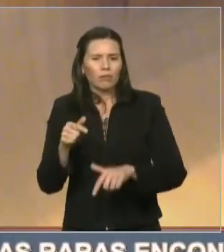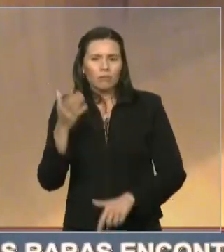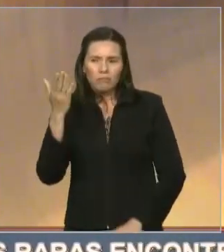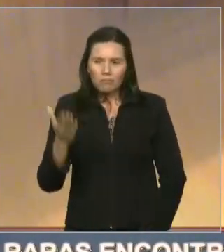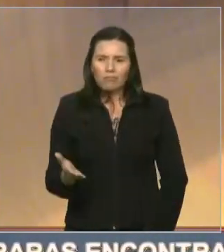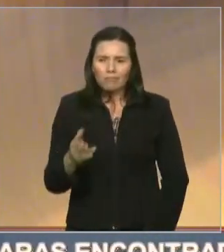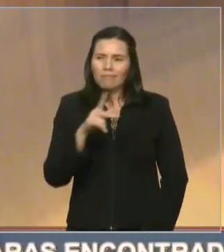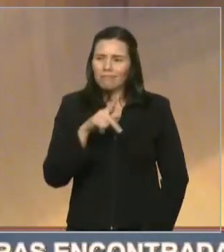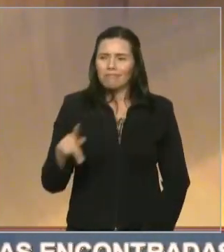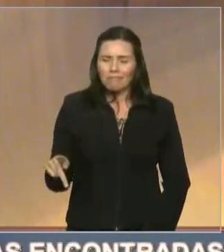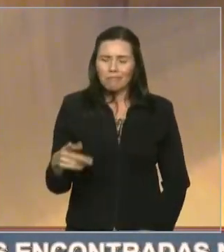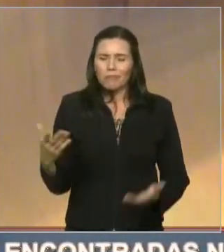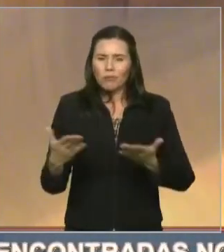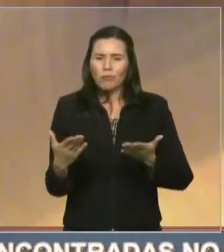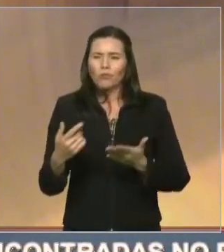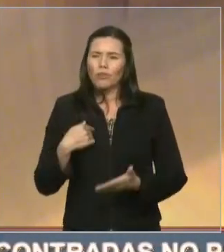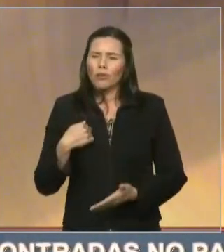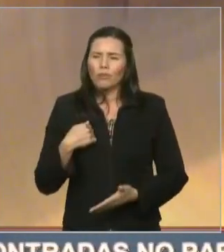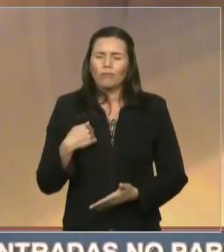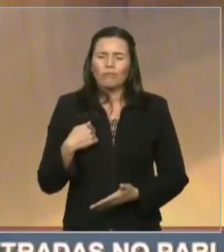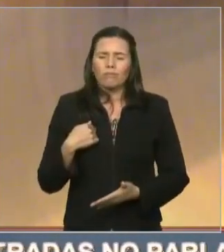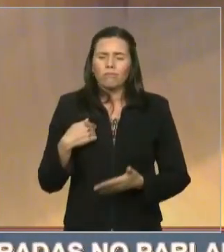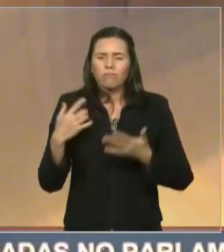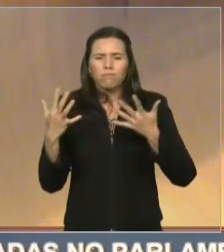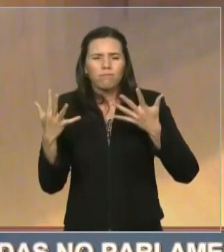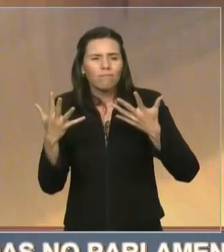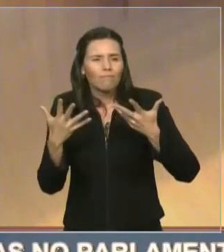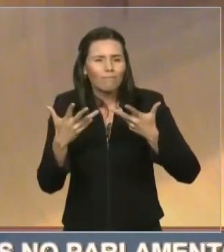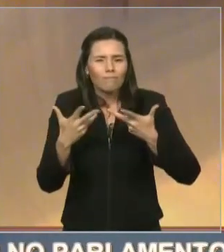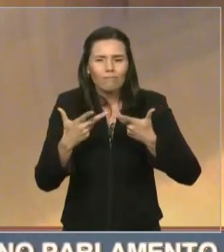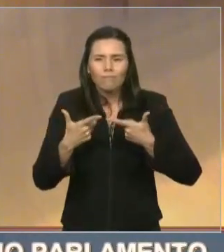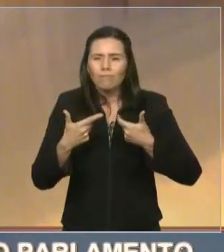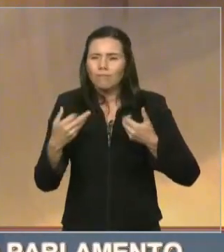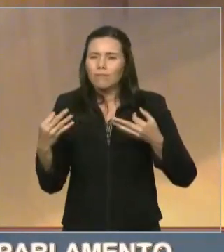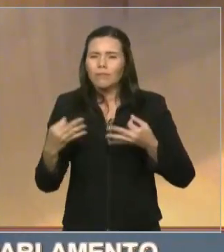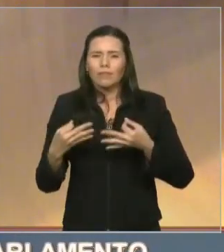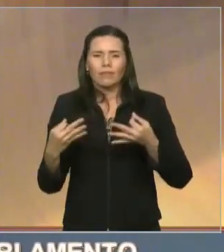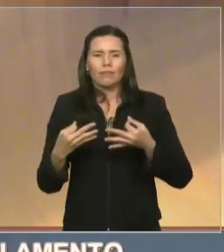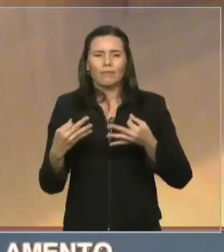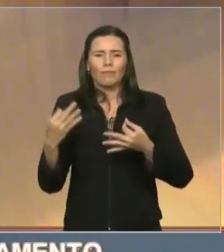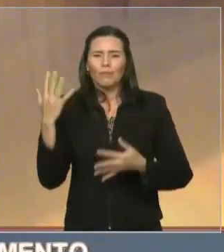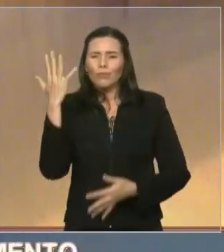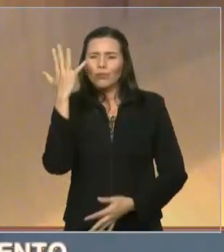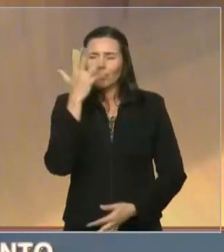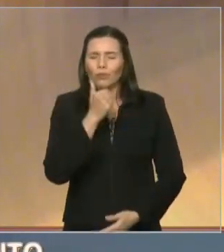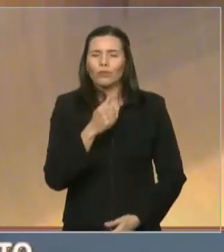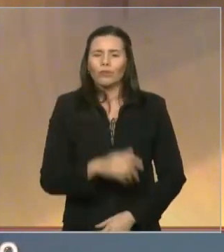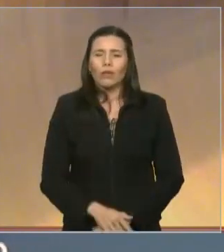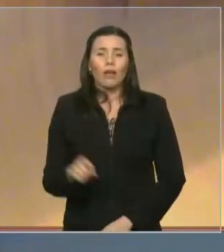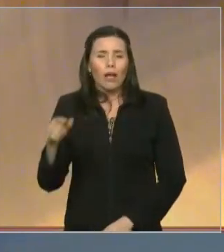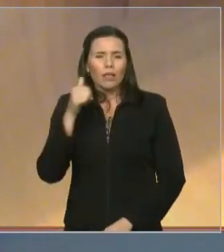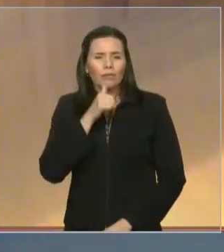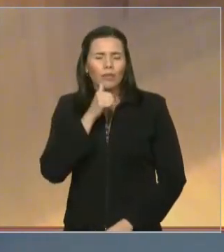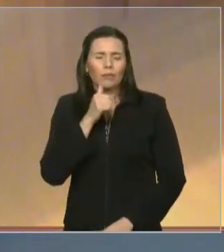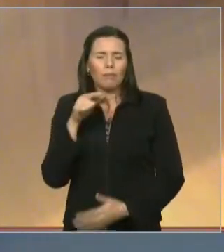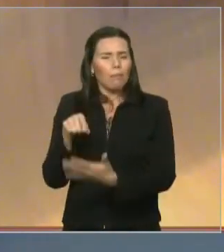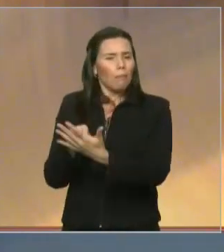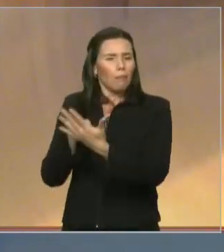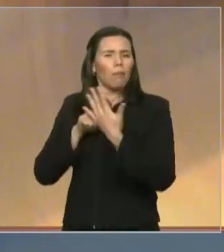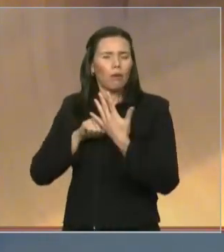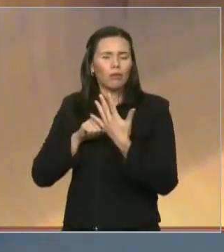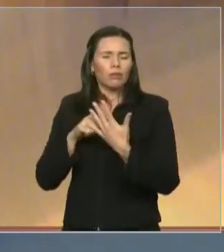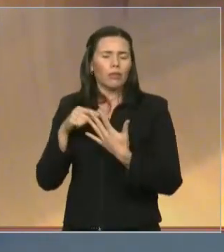fiquei bestificado. Elas me mostraram o trabalho hercúleo que elas estão fazendo,